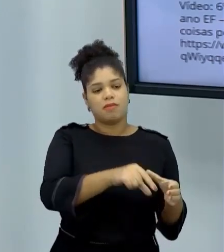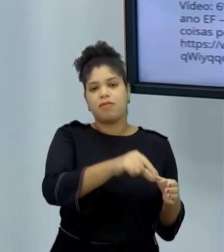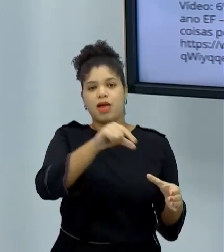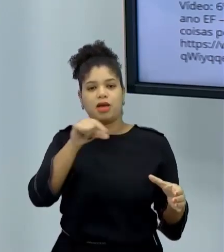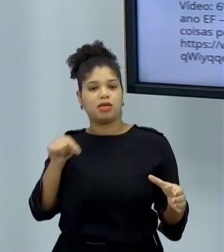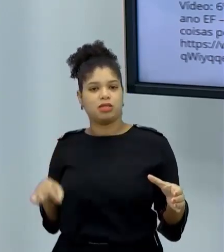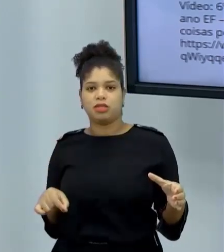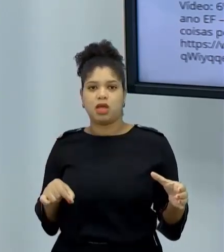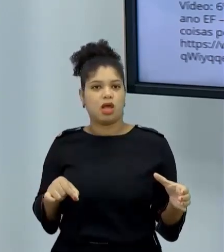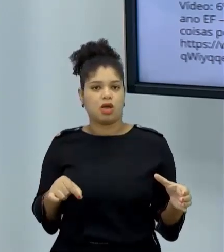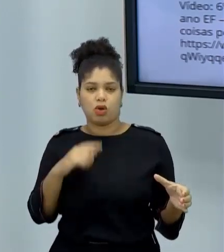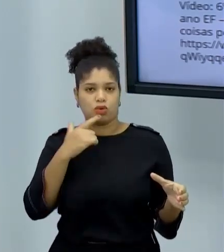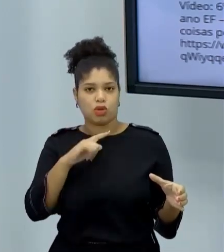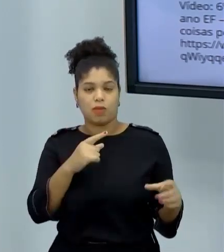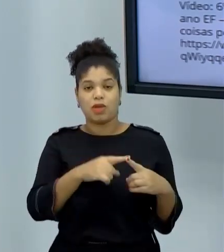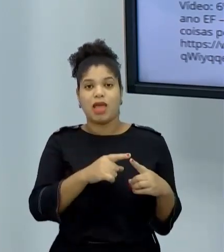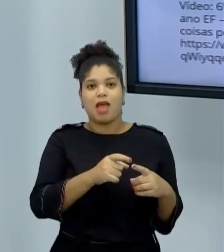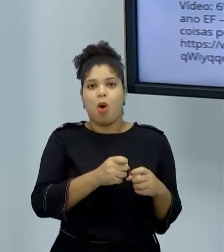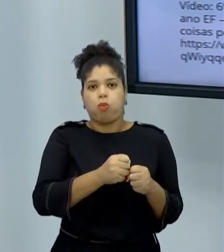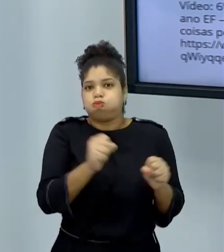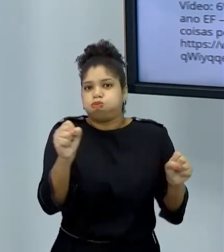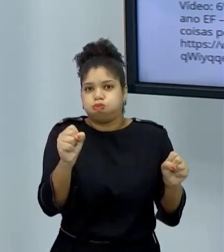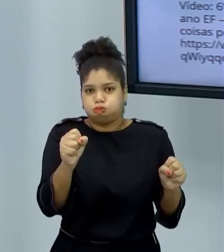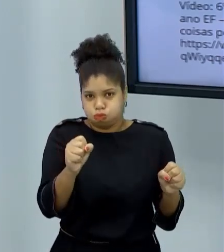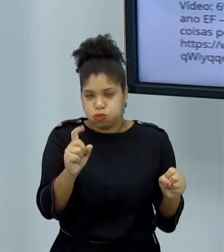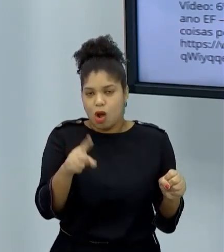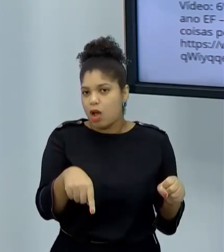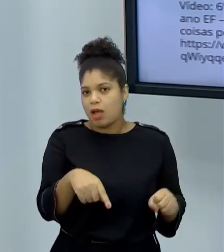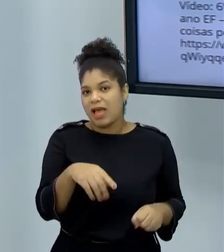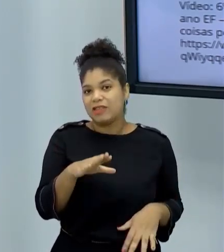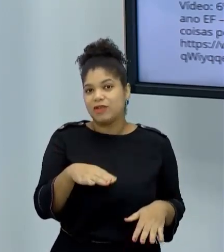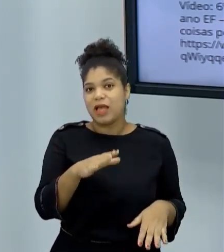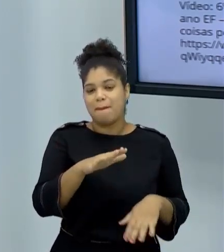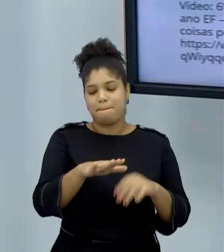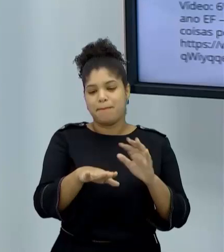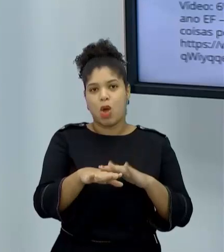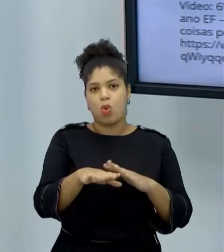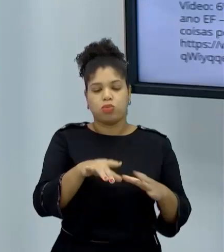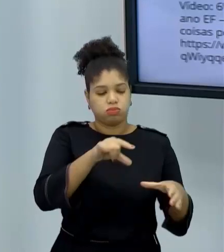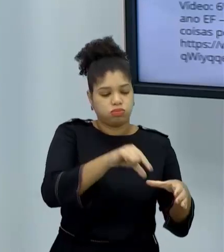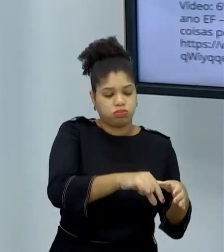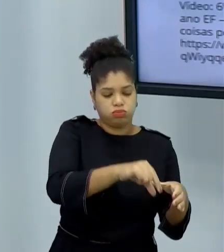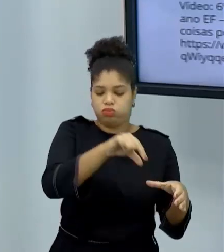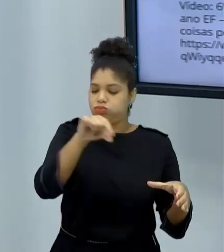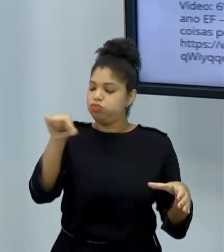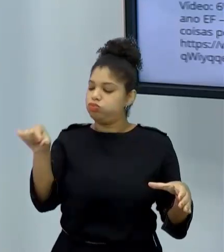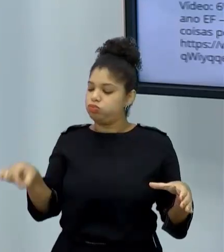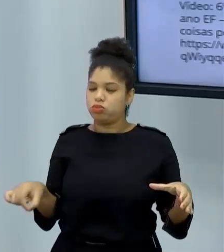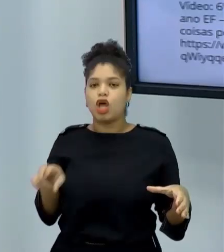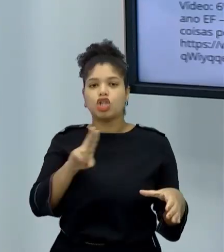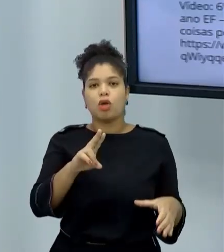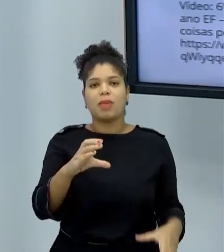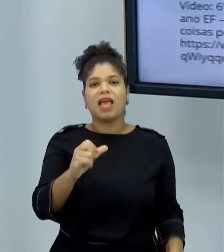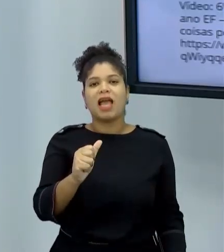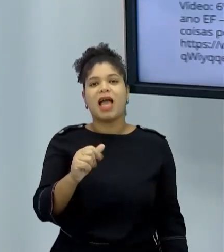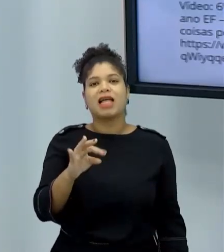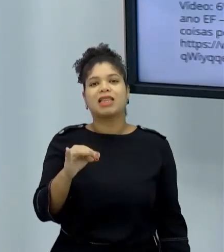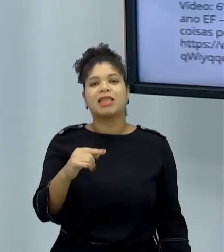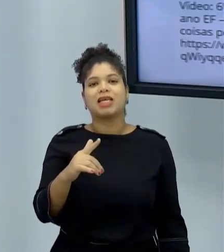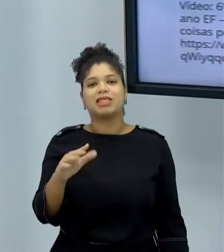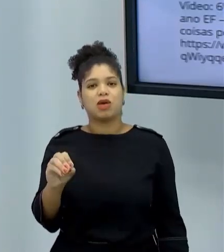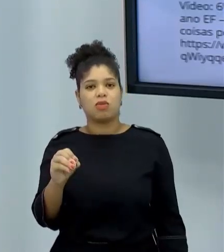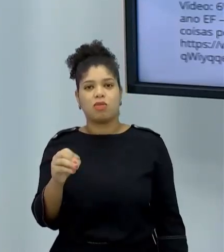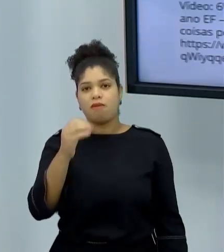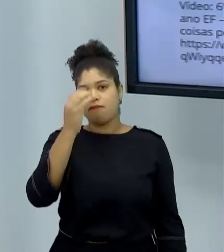com uma pinça ou com a própria mão mesmo e tal. No caso desse exemplo que a gente passou na aula